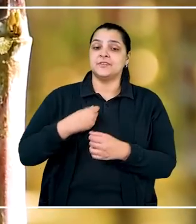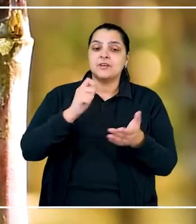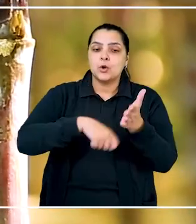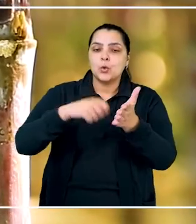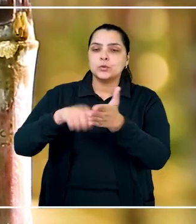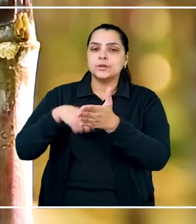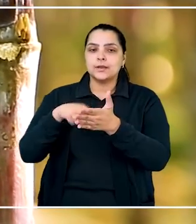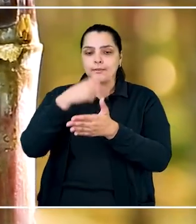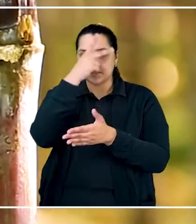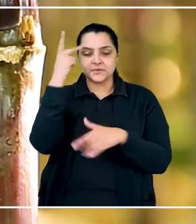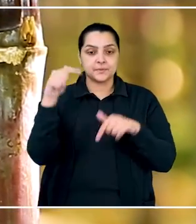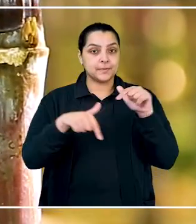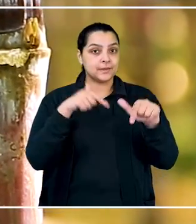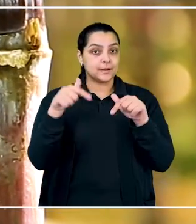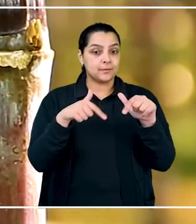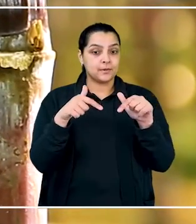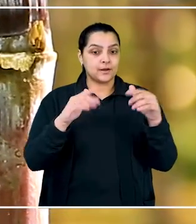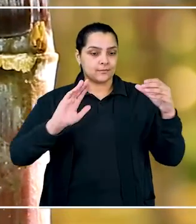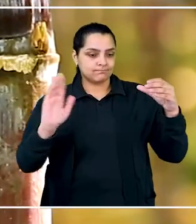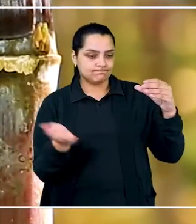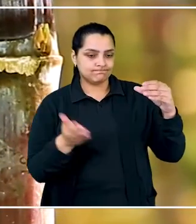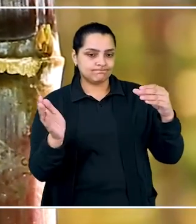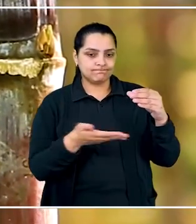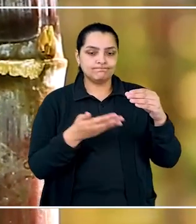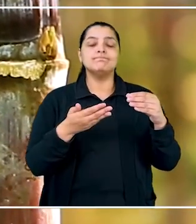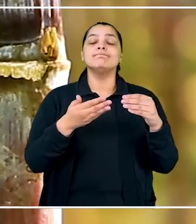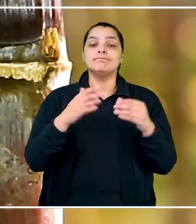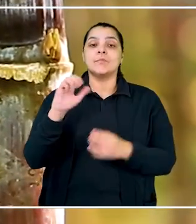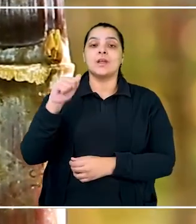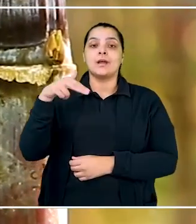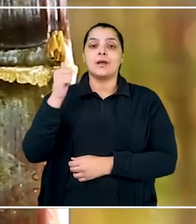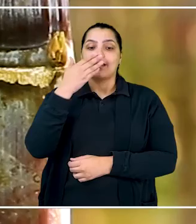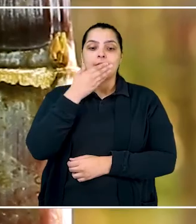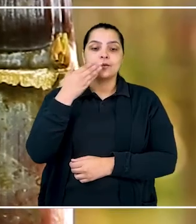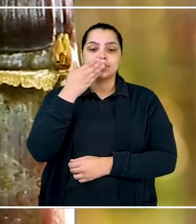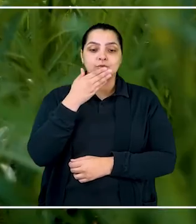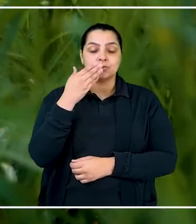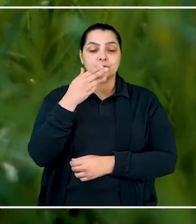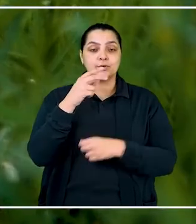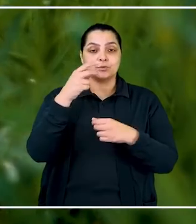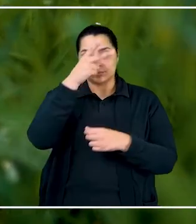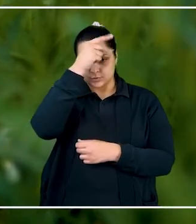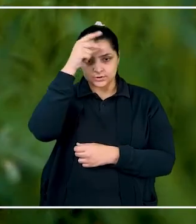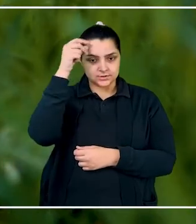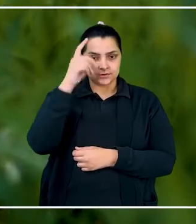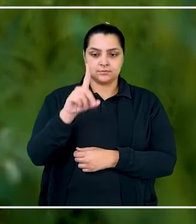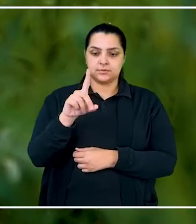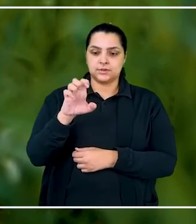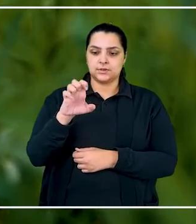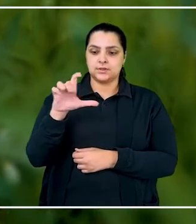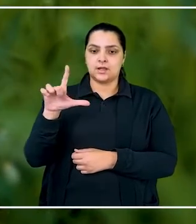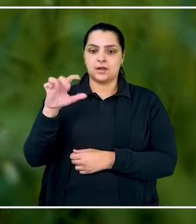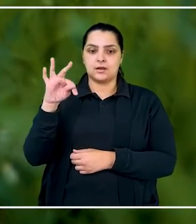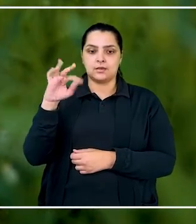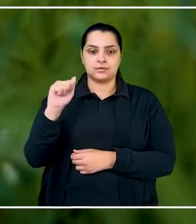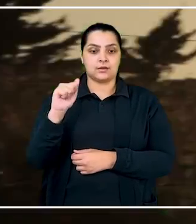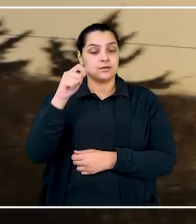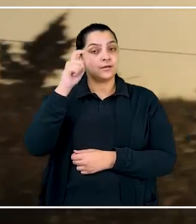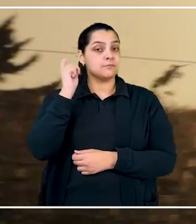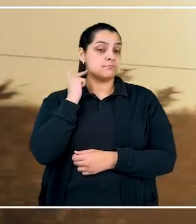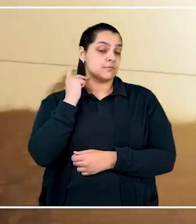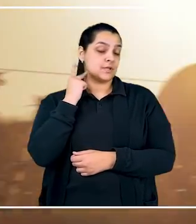estaria contratando pessoas para trabalhar no corte e no plantio de cana-de-açúcar no município de Delta, em Minas